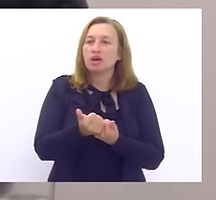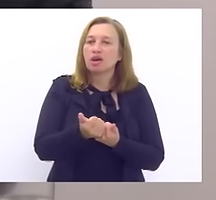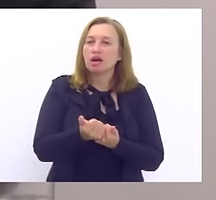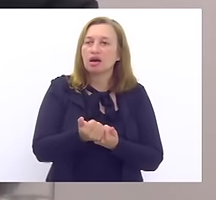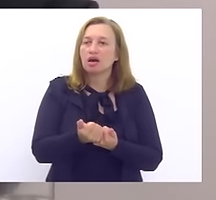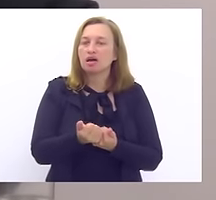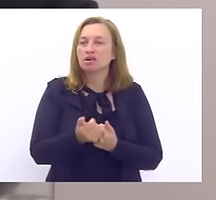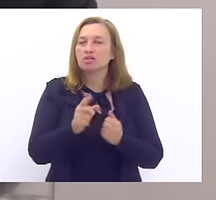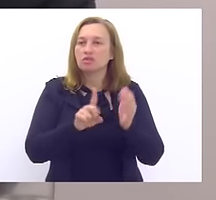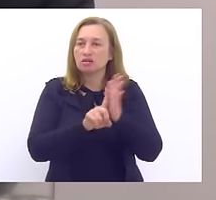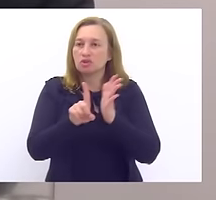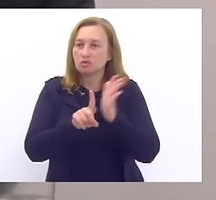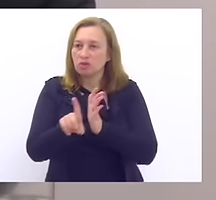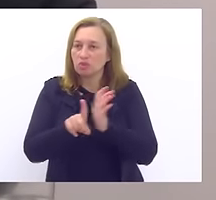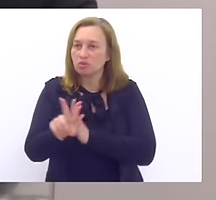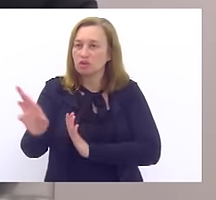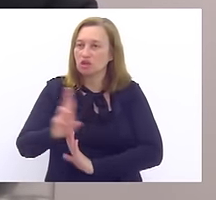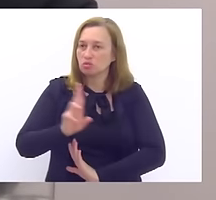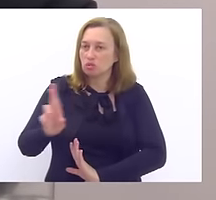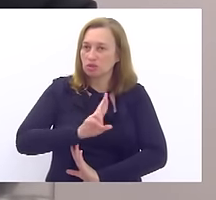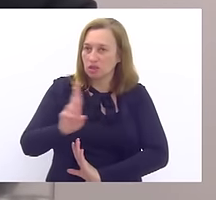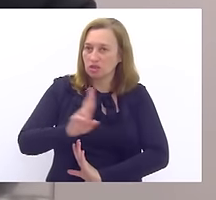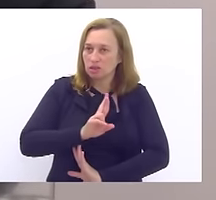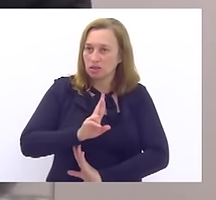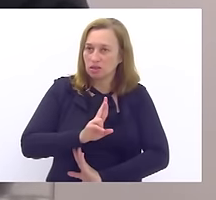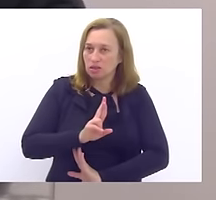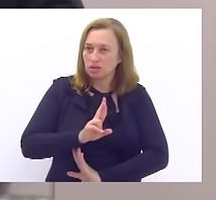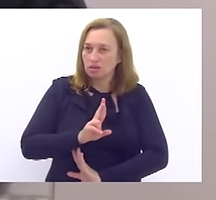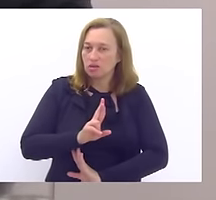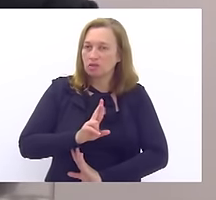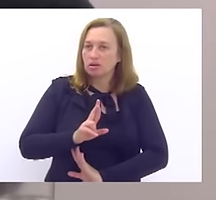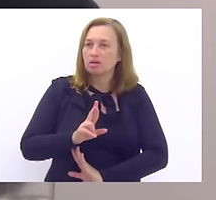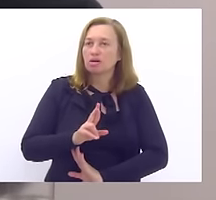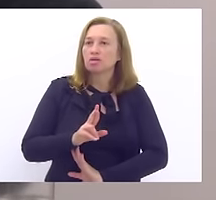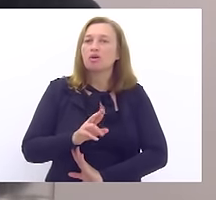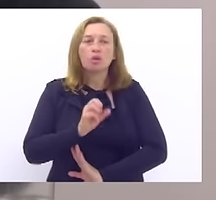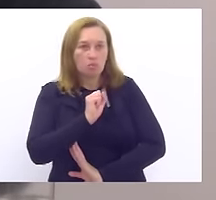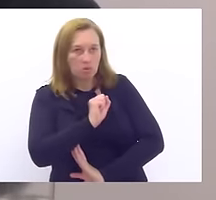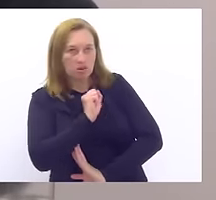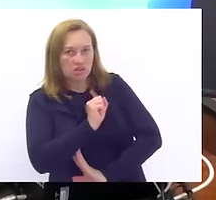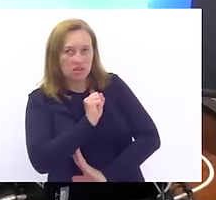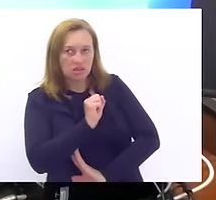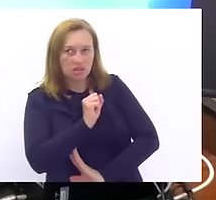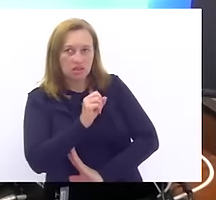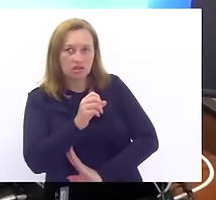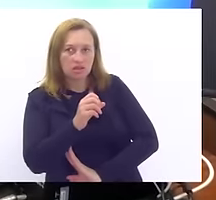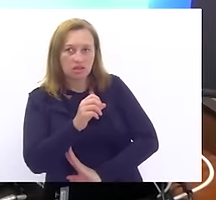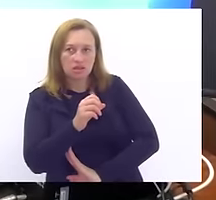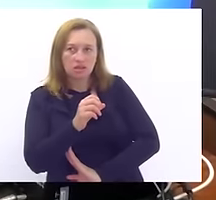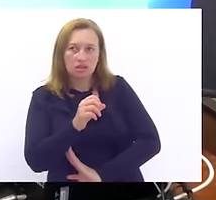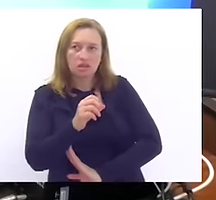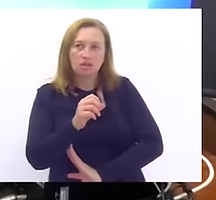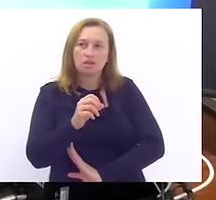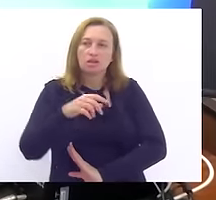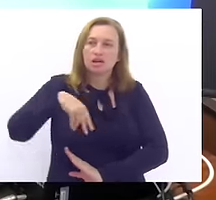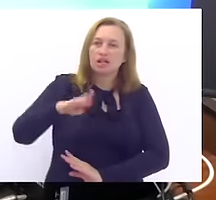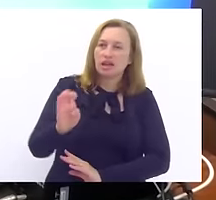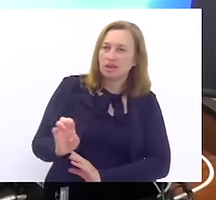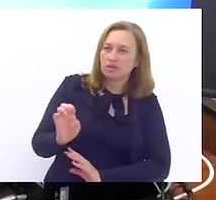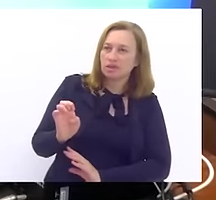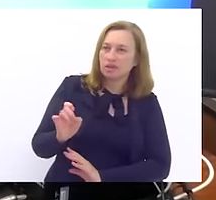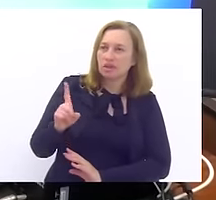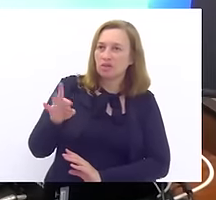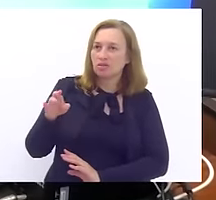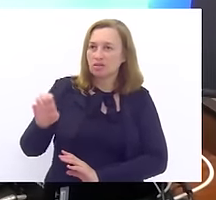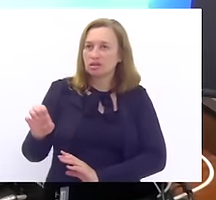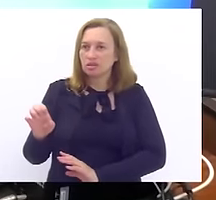a gente torna sem efeito a convocação pode ser assim pode ser assim Deputado Guilherme dallaroni